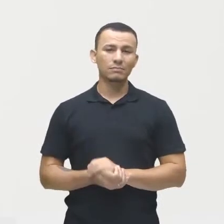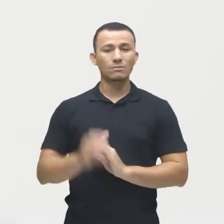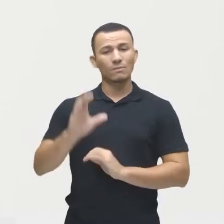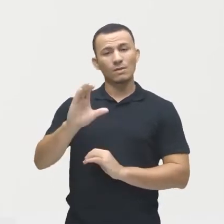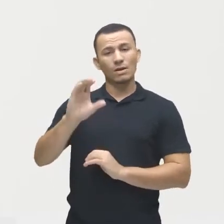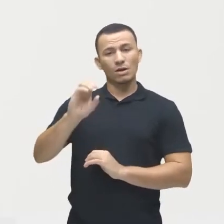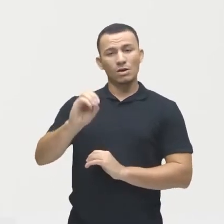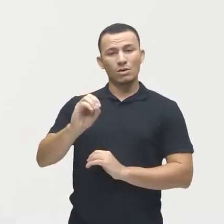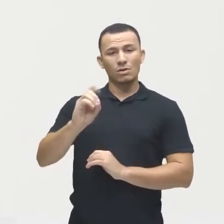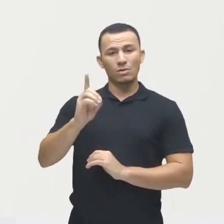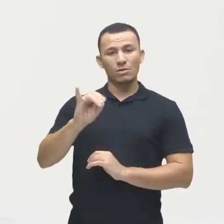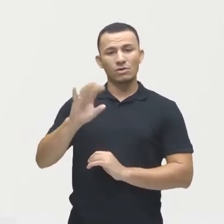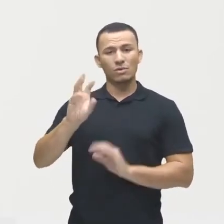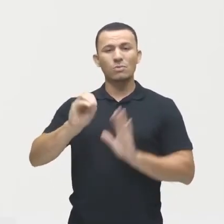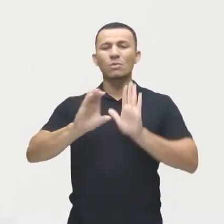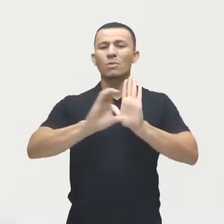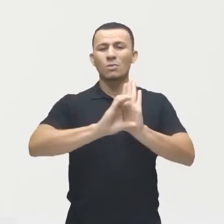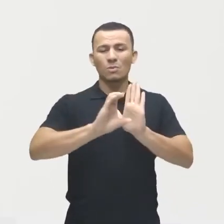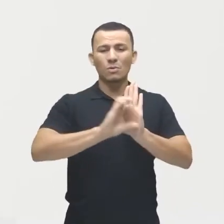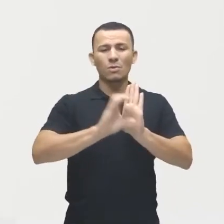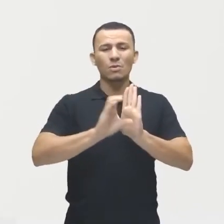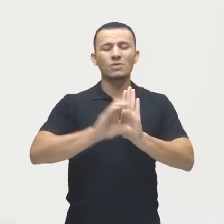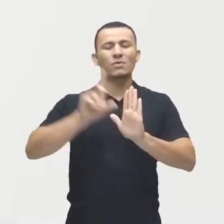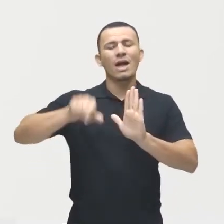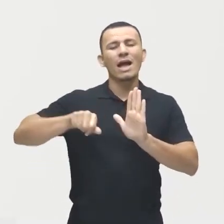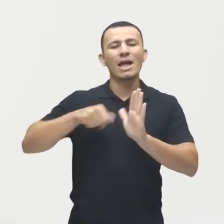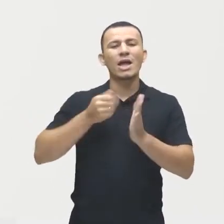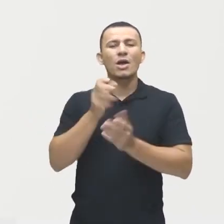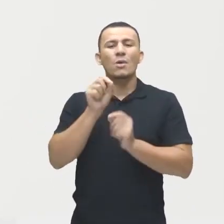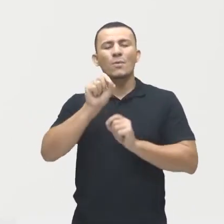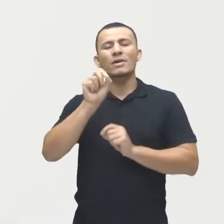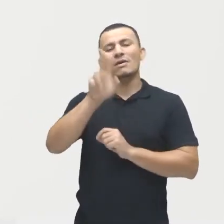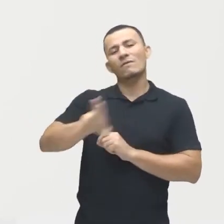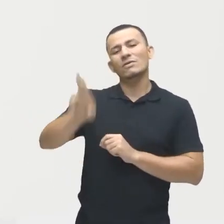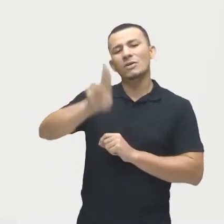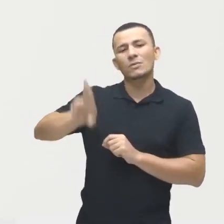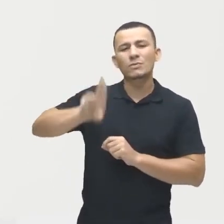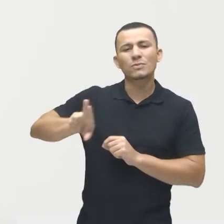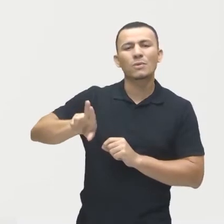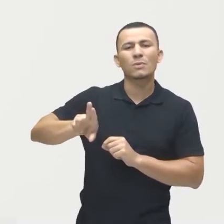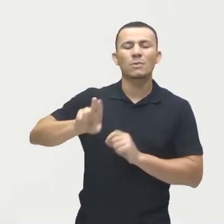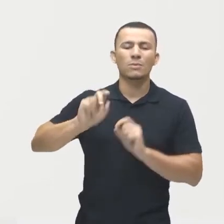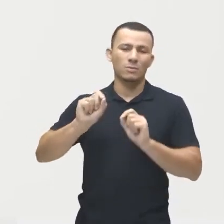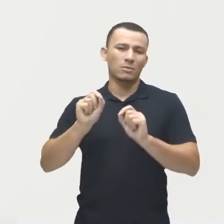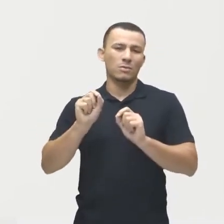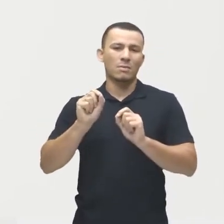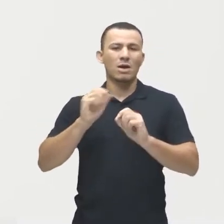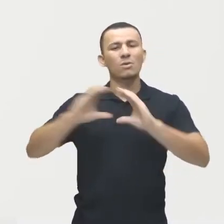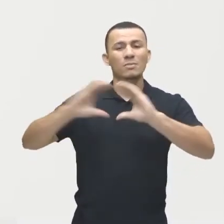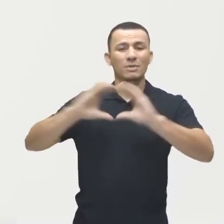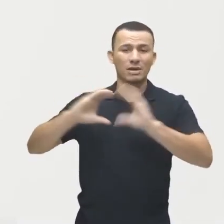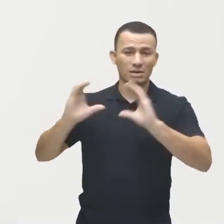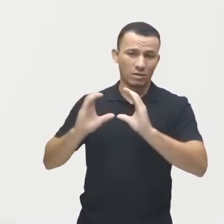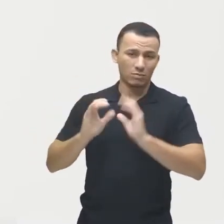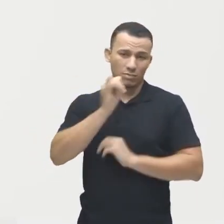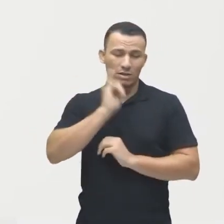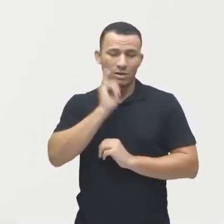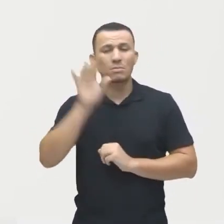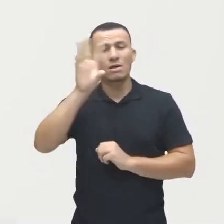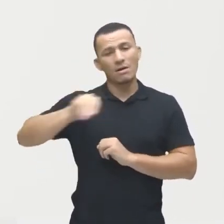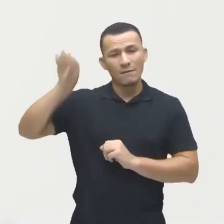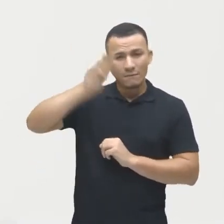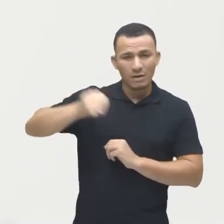o meio através do qual a mensagem é transmitida. Pode ser por meio da fala, como eu estou fazendo aqui com